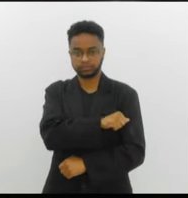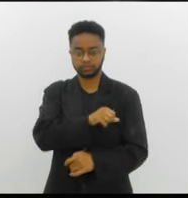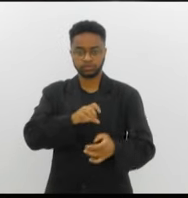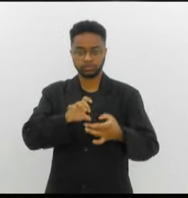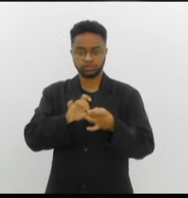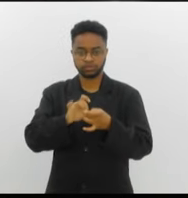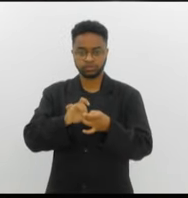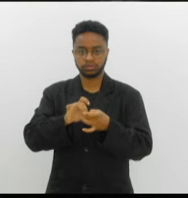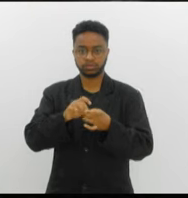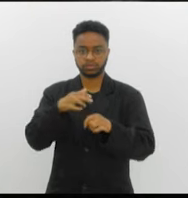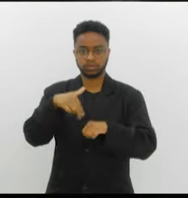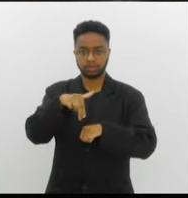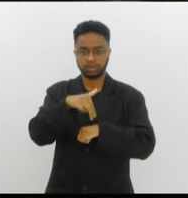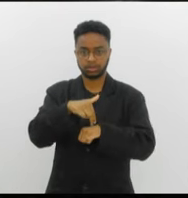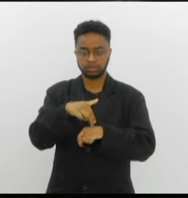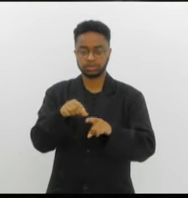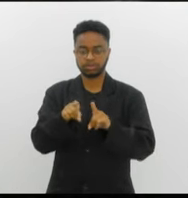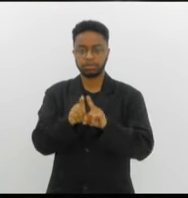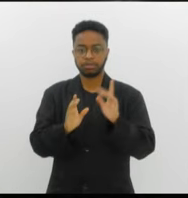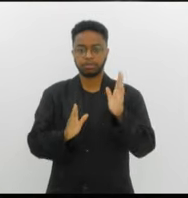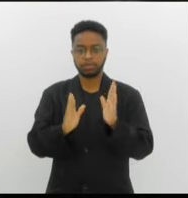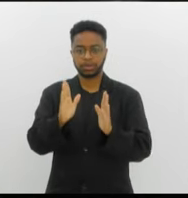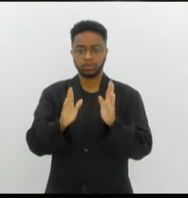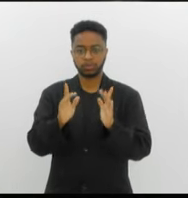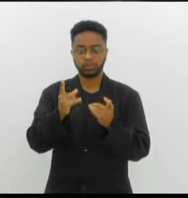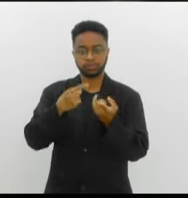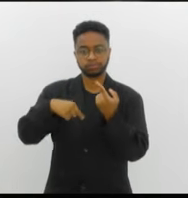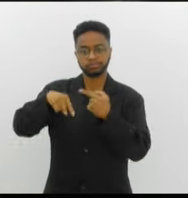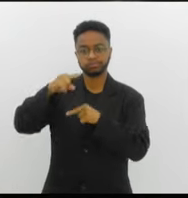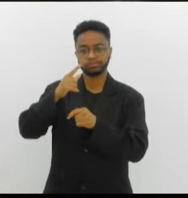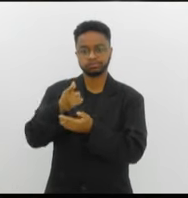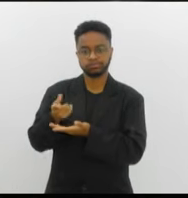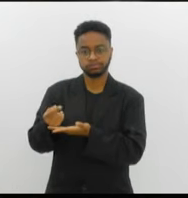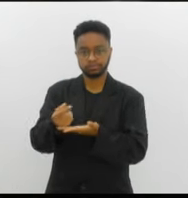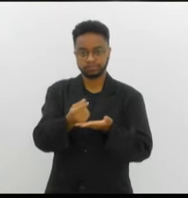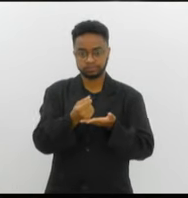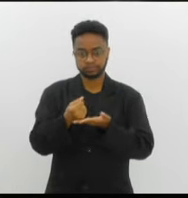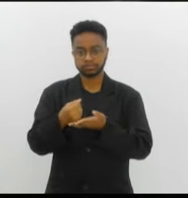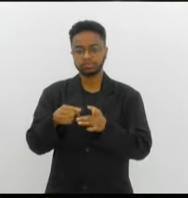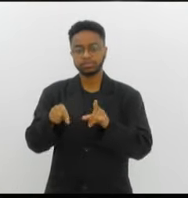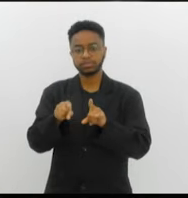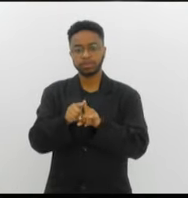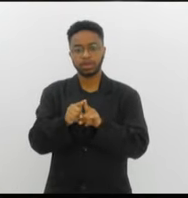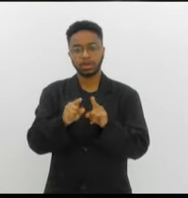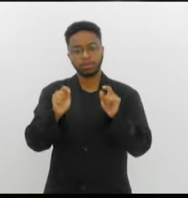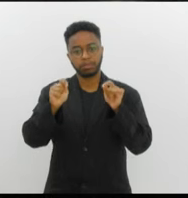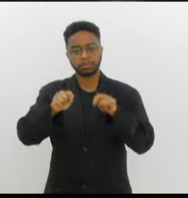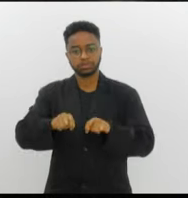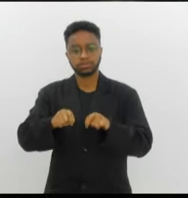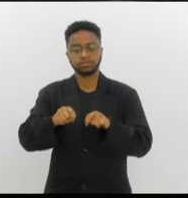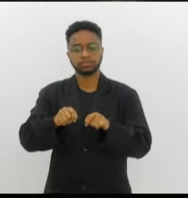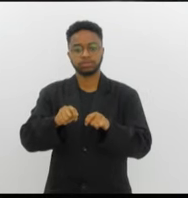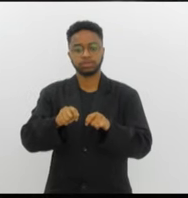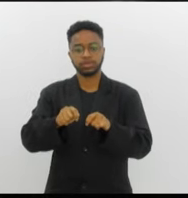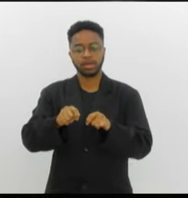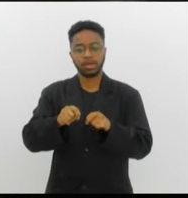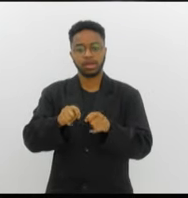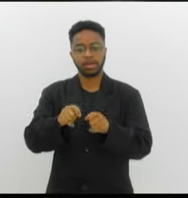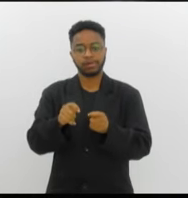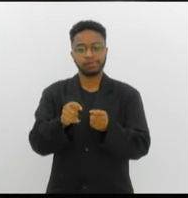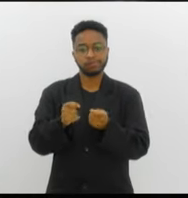União, regime de recuperação fiscal e as possibilidades de renegociação dessa